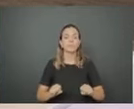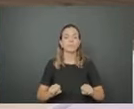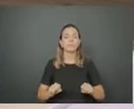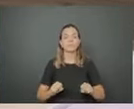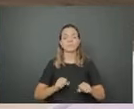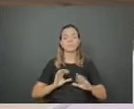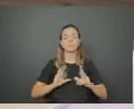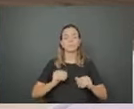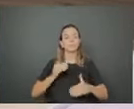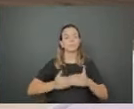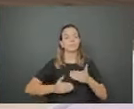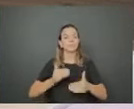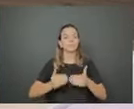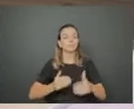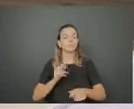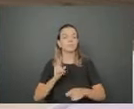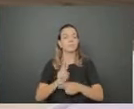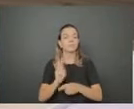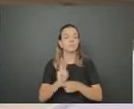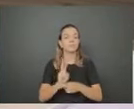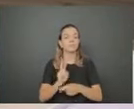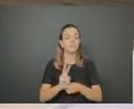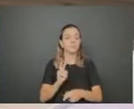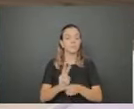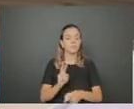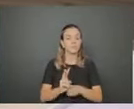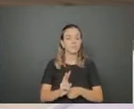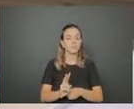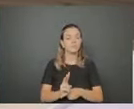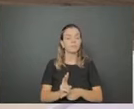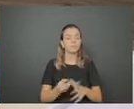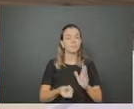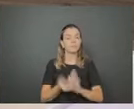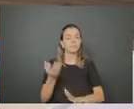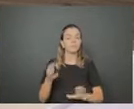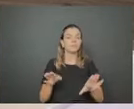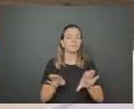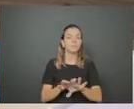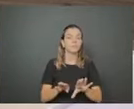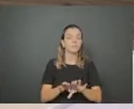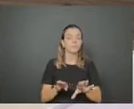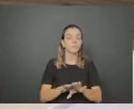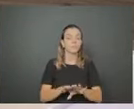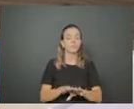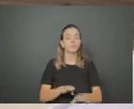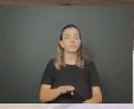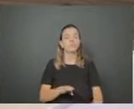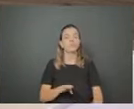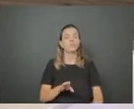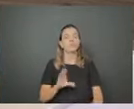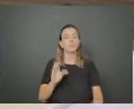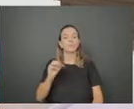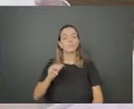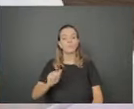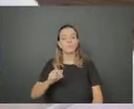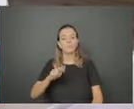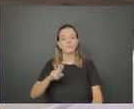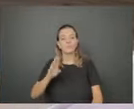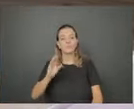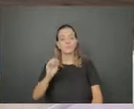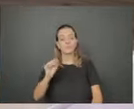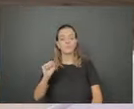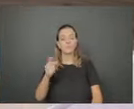medidas protetivas que são determinadas? E, além de que, nas comarcas, nem todas possuem o PPVD, porque